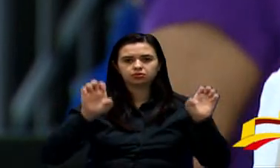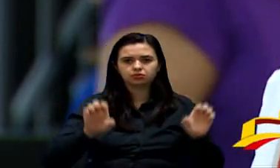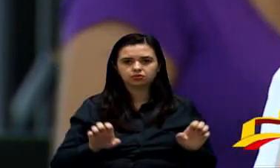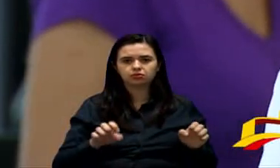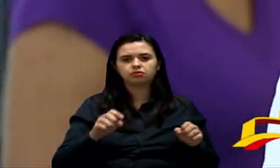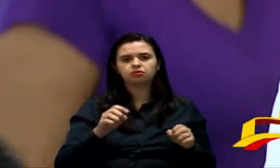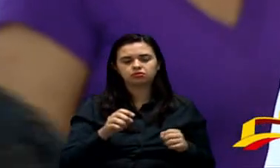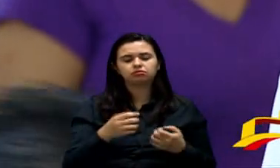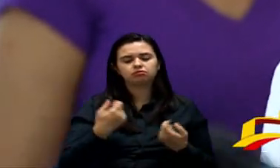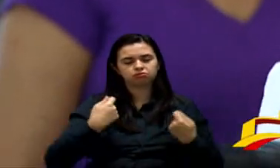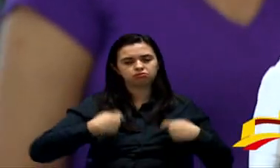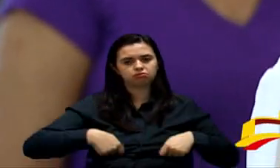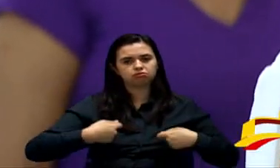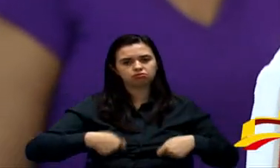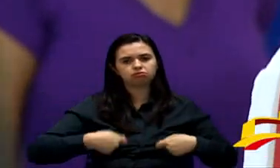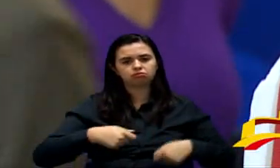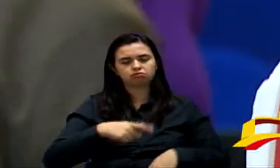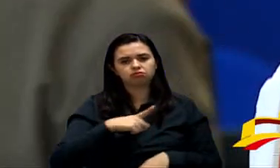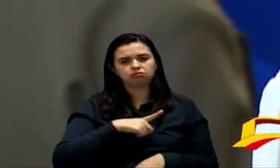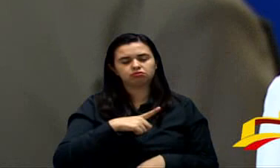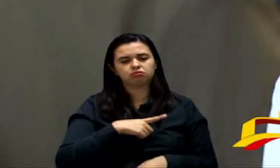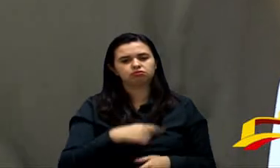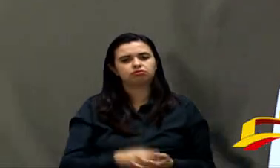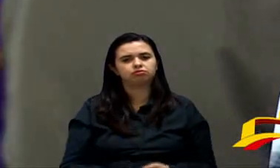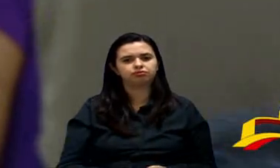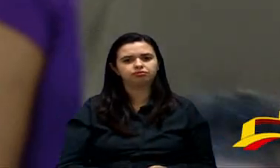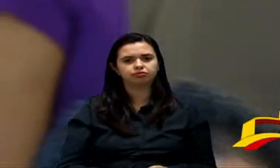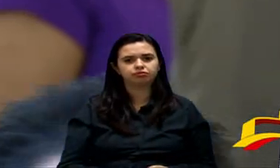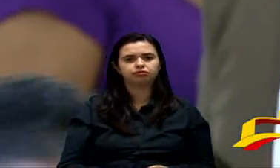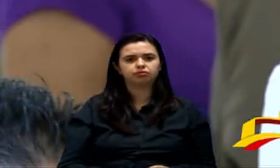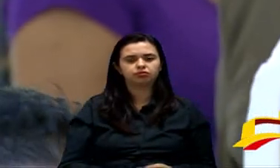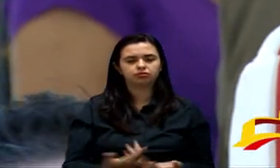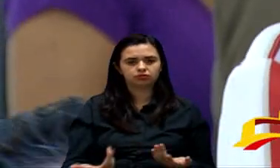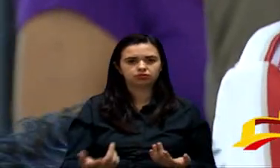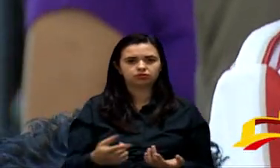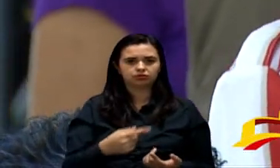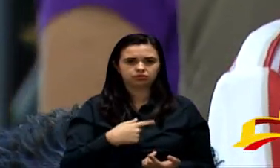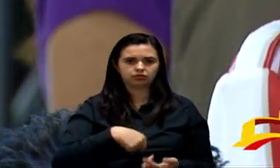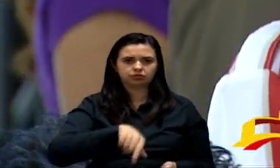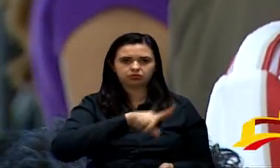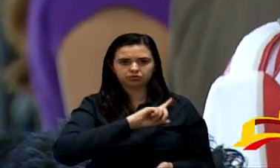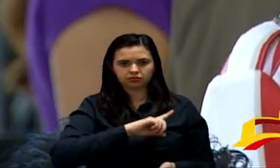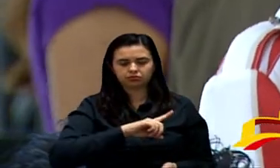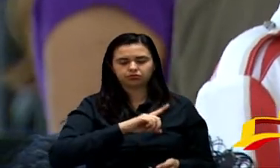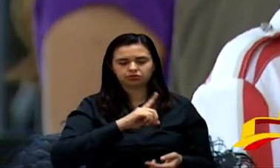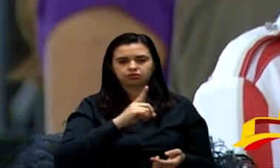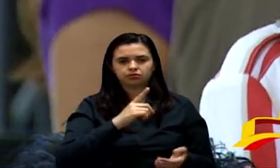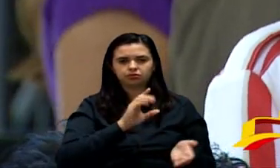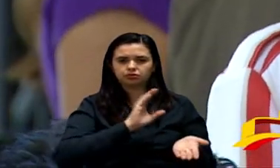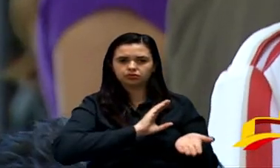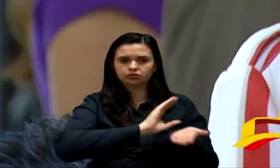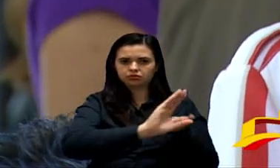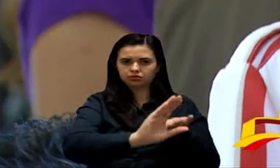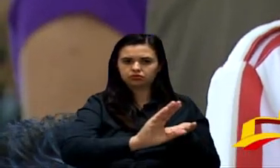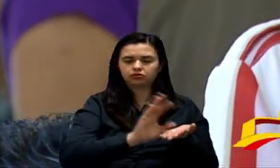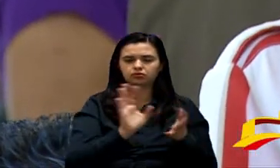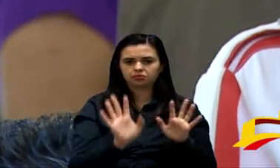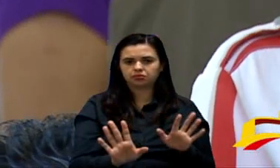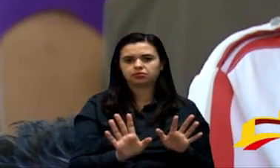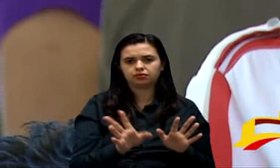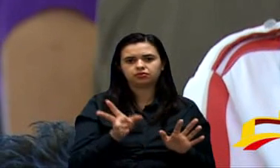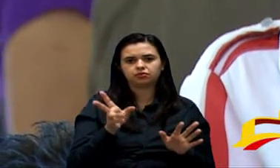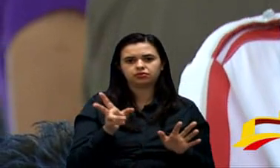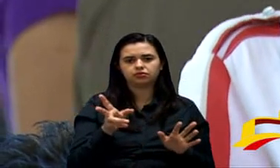temos espaço para isso. Então, já faço em público. Farei formalmente através de ofício, mas já faço em público que